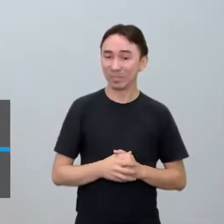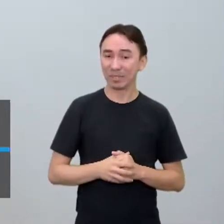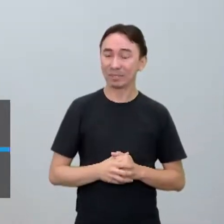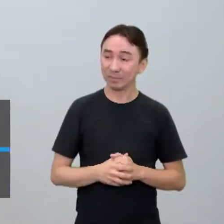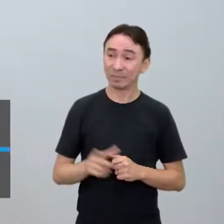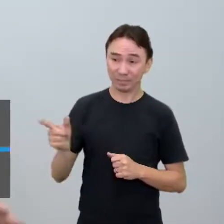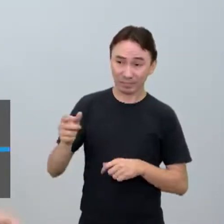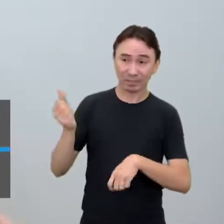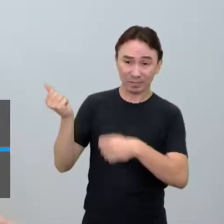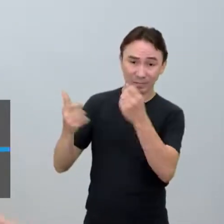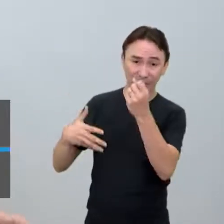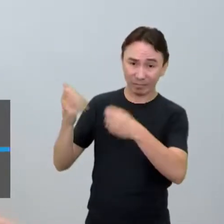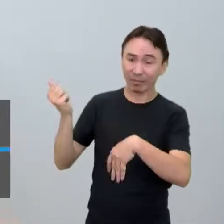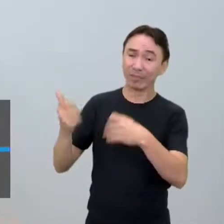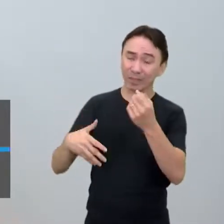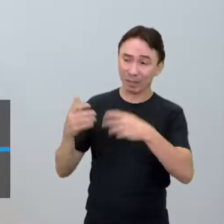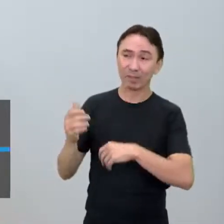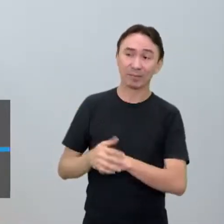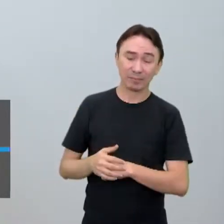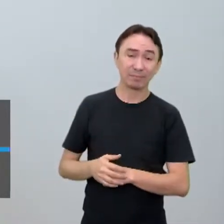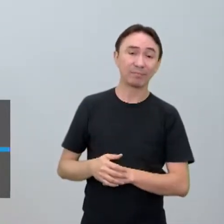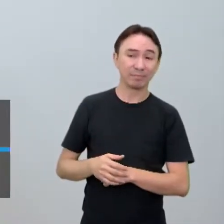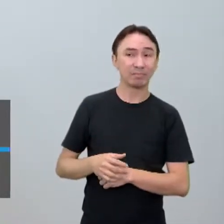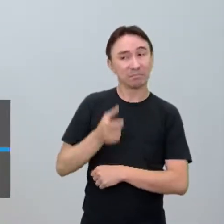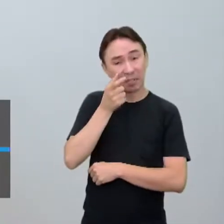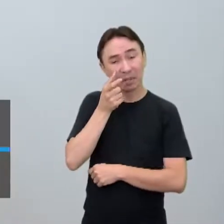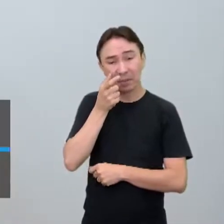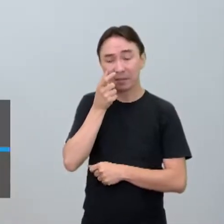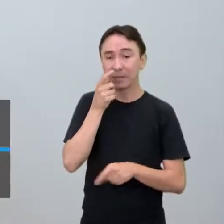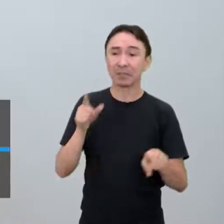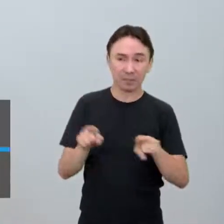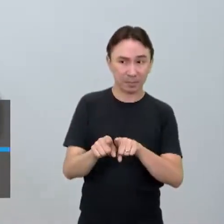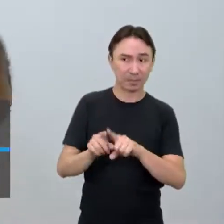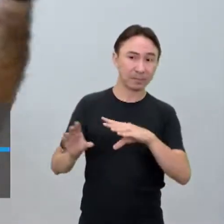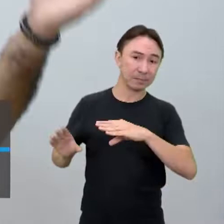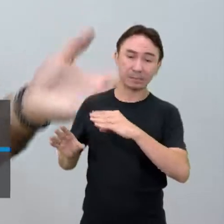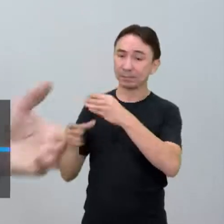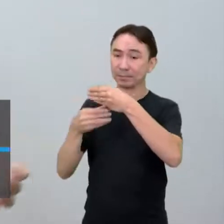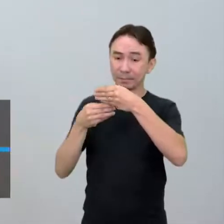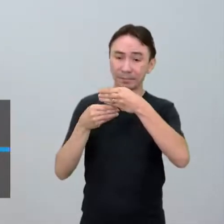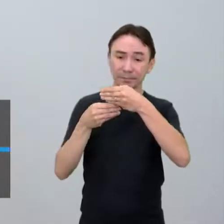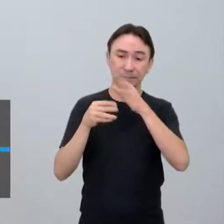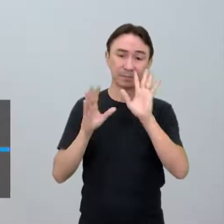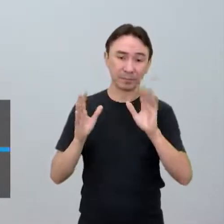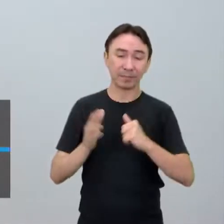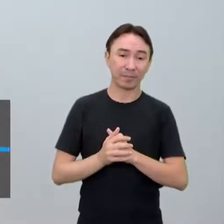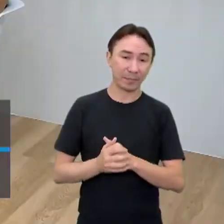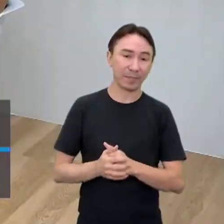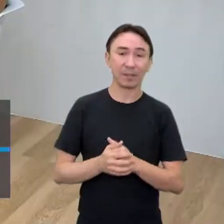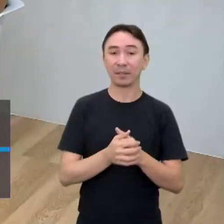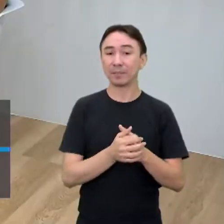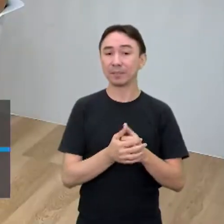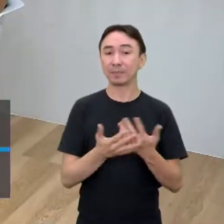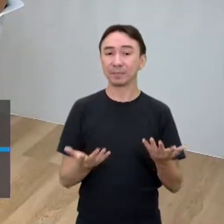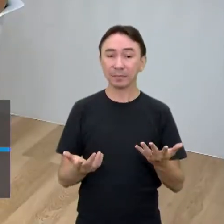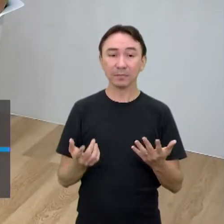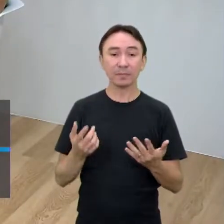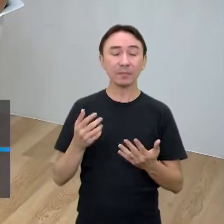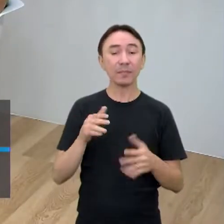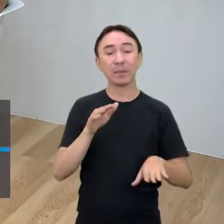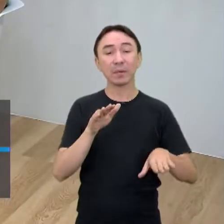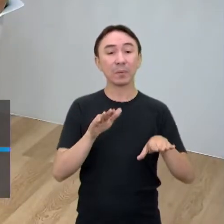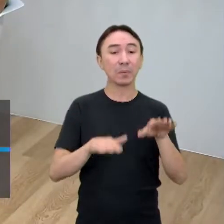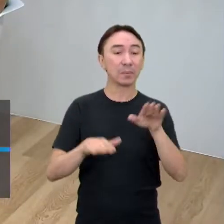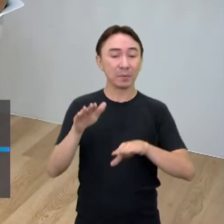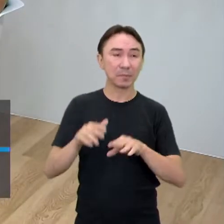falou, e aqui eu faço uma observação tendo como fonte, meio cabeça agora, né? Mas é sempre bom porque tem professores que